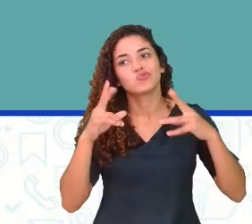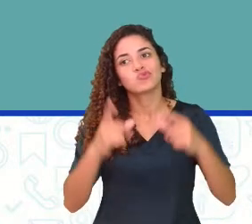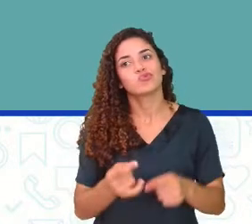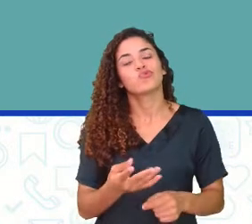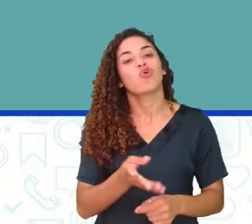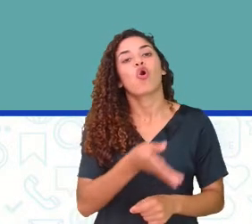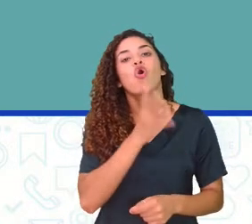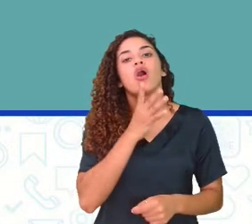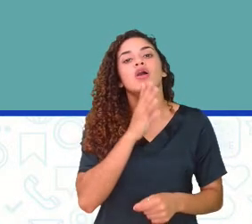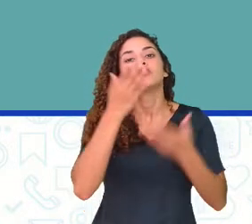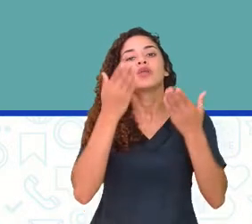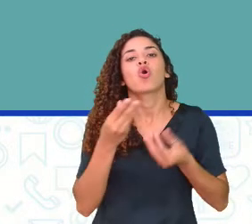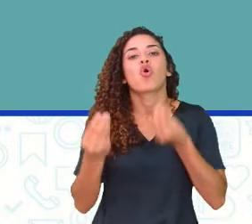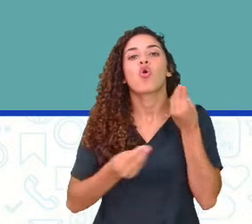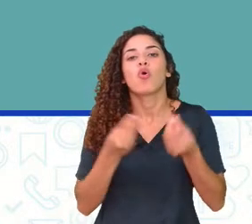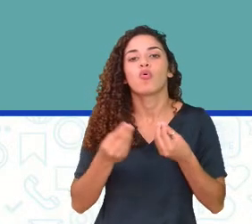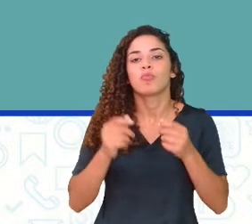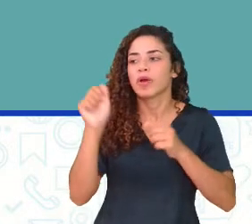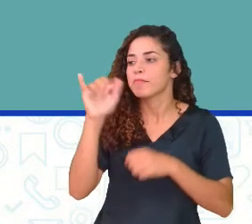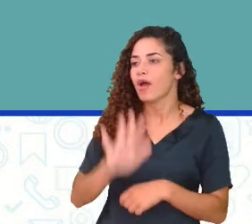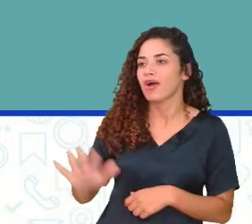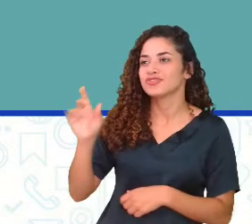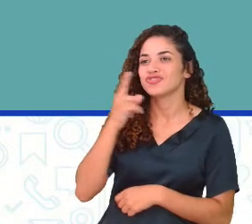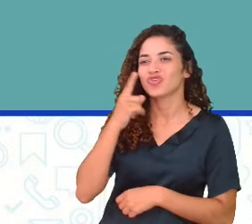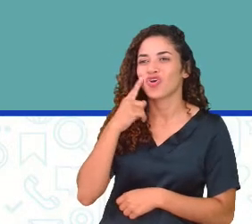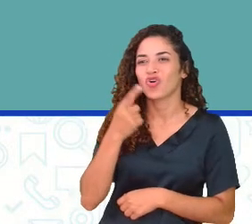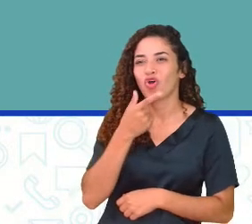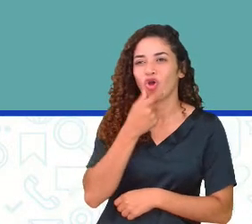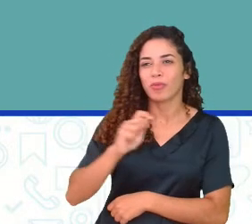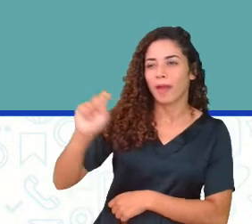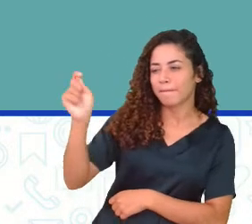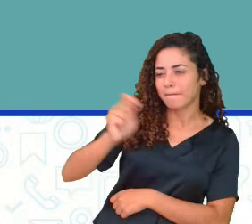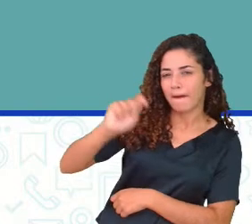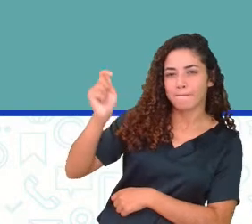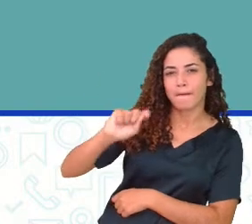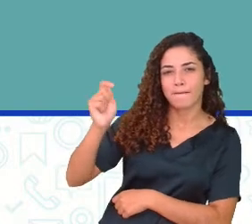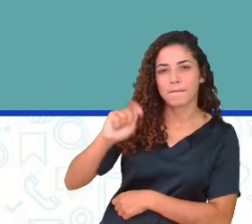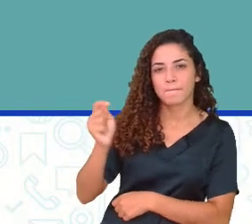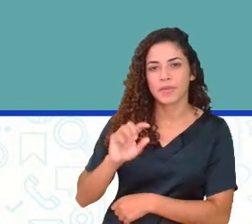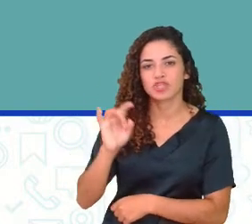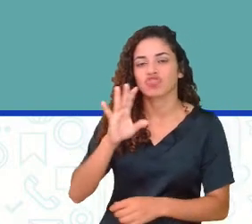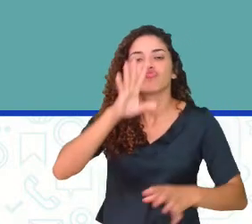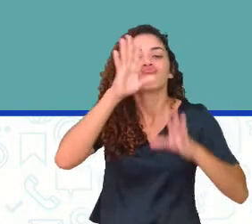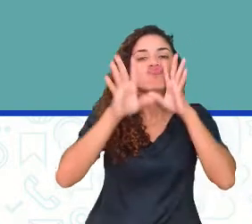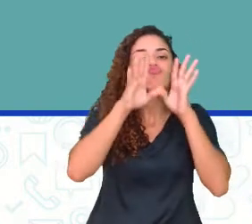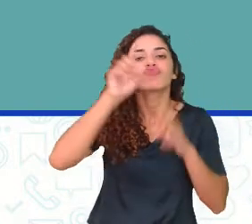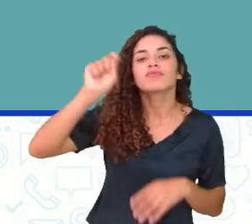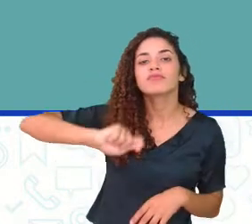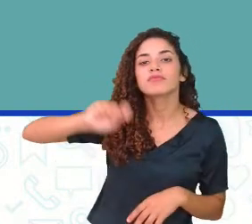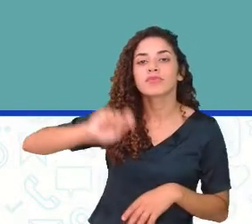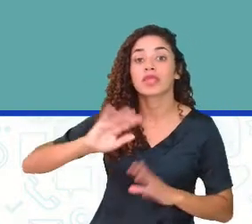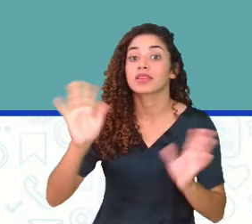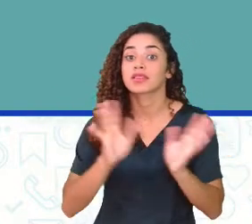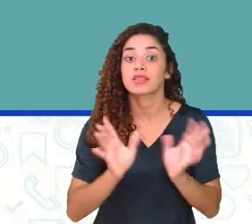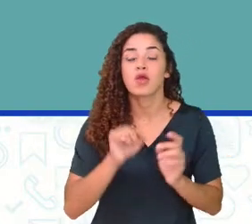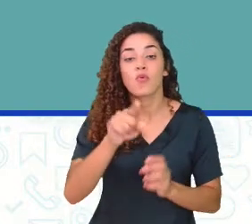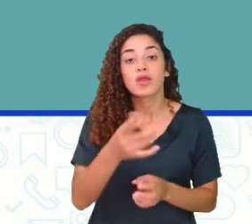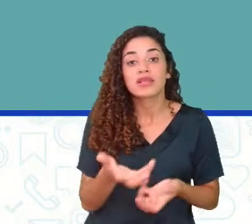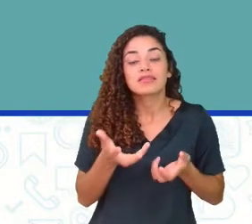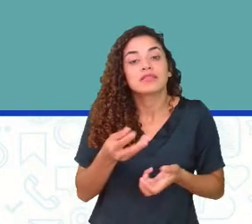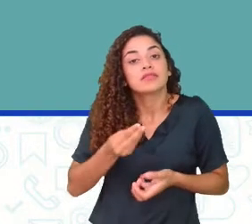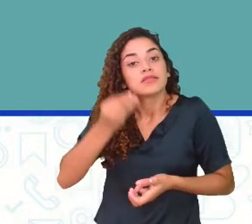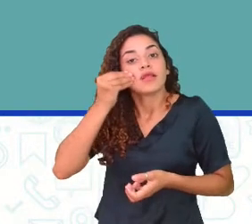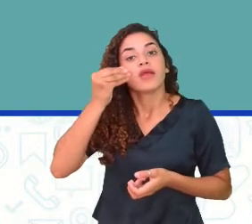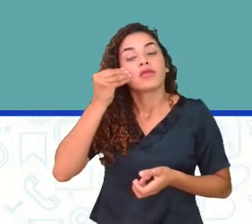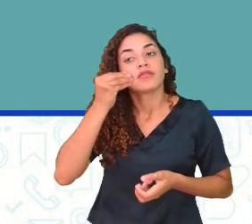trouxe para vocês, né, empinando a pipa, e daí ele não estava empinando uma pipa por acaso, né? Ele estava tentando